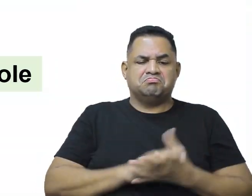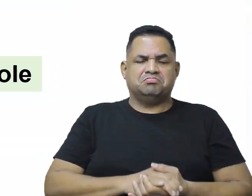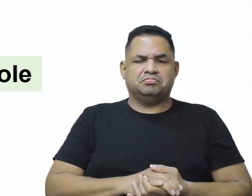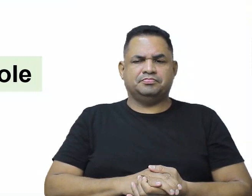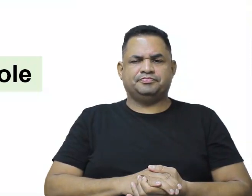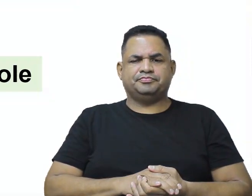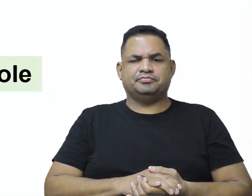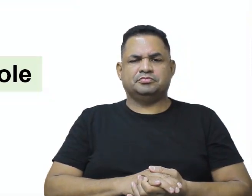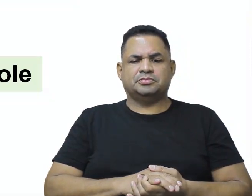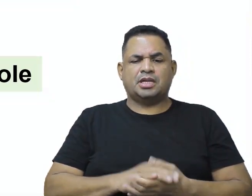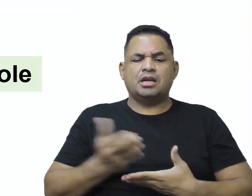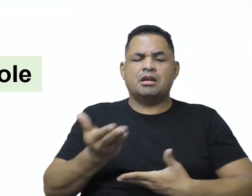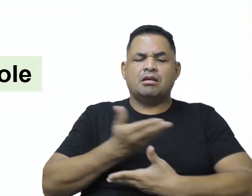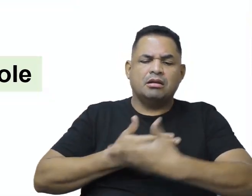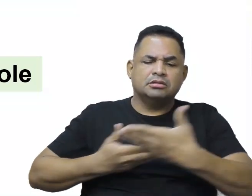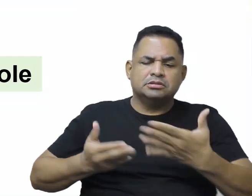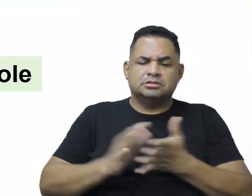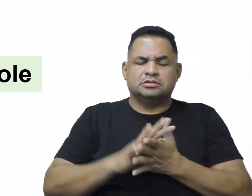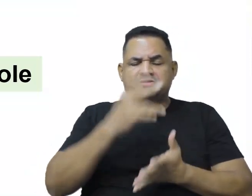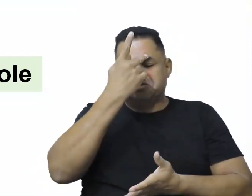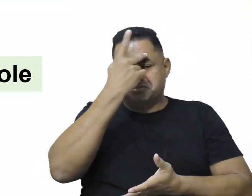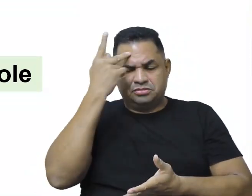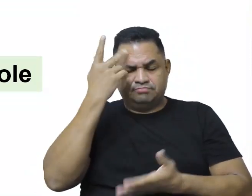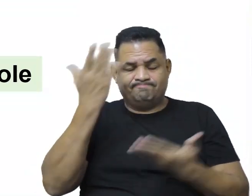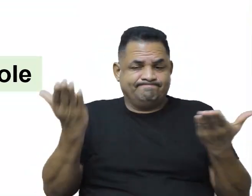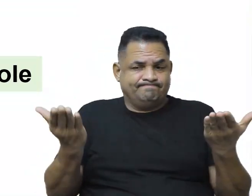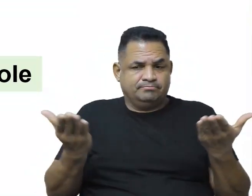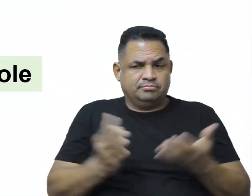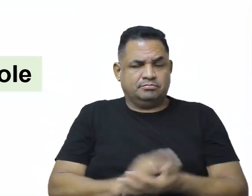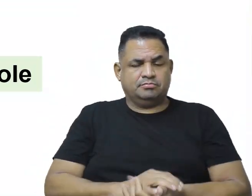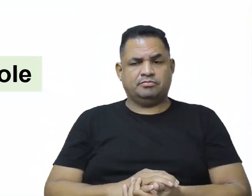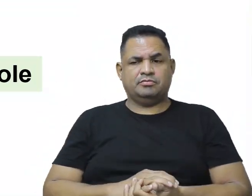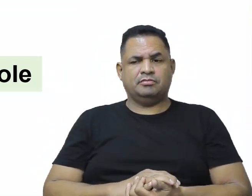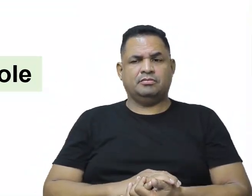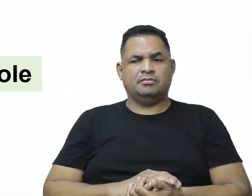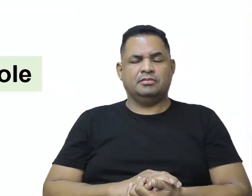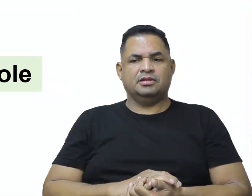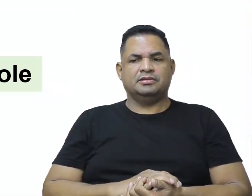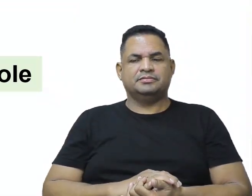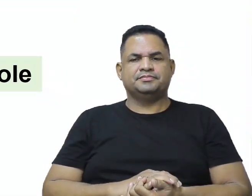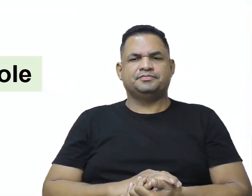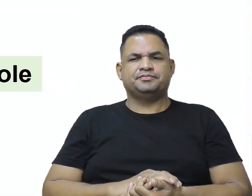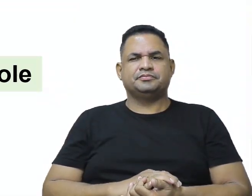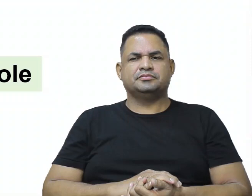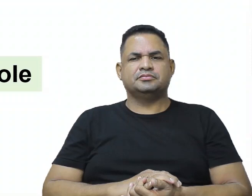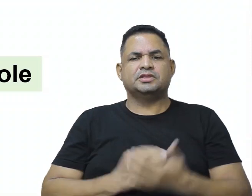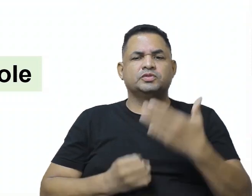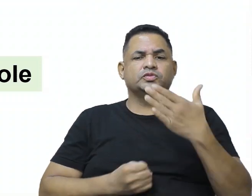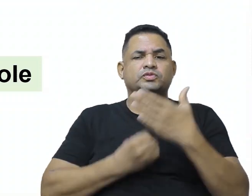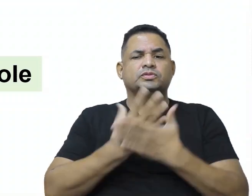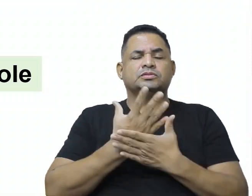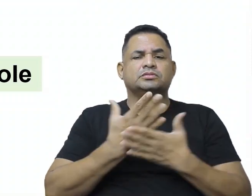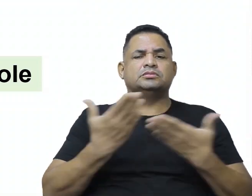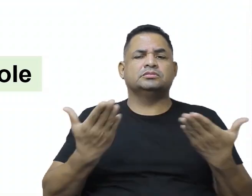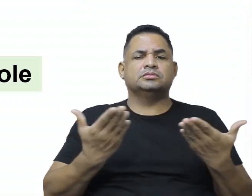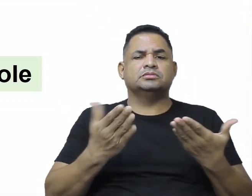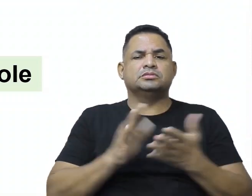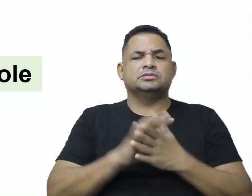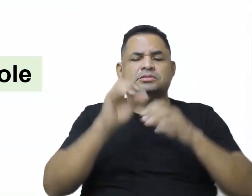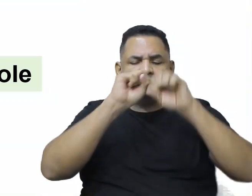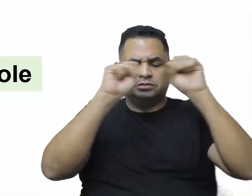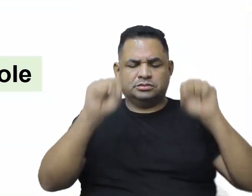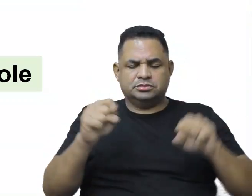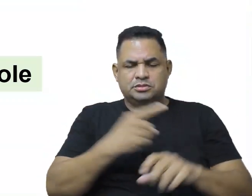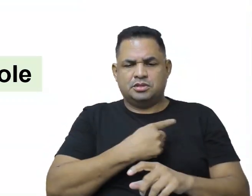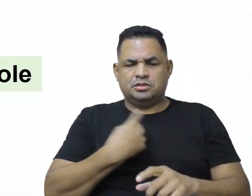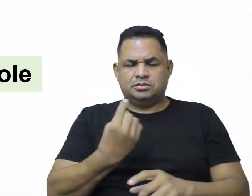descartar a relações né então é isso fruto desse sistema